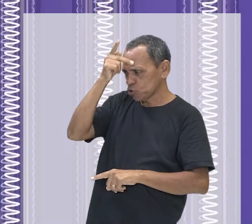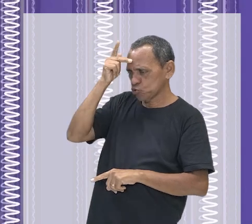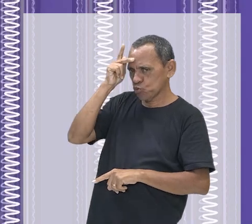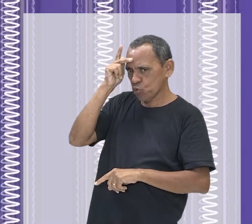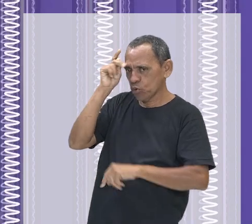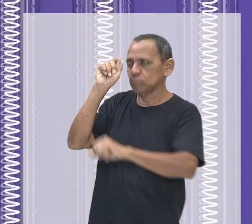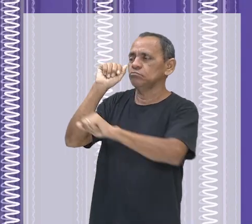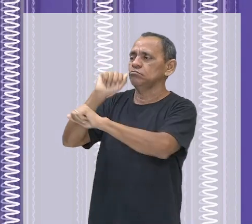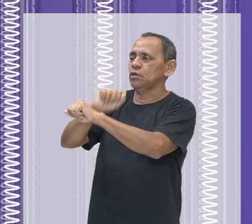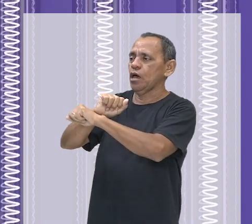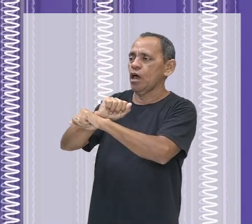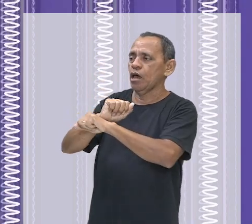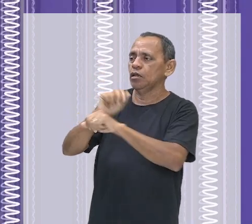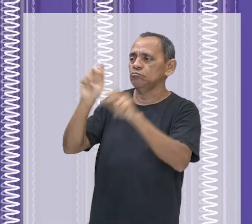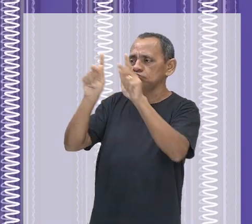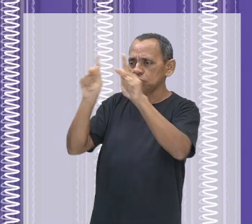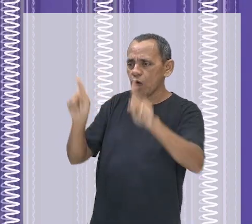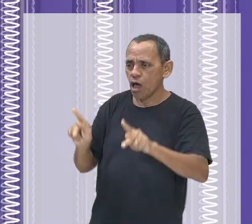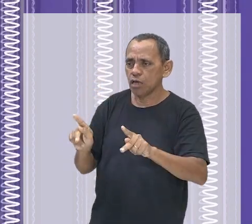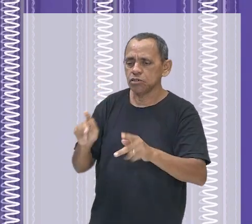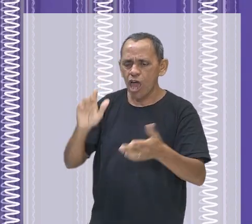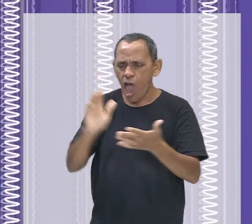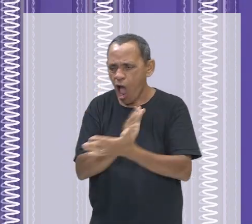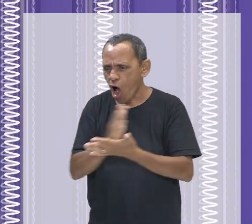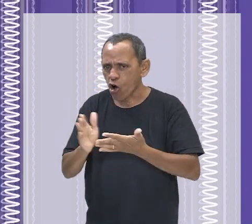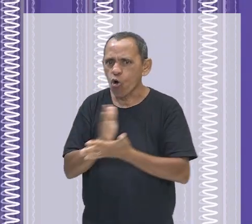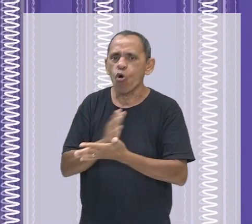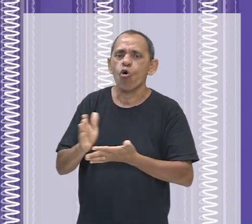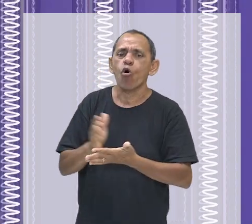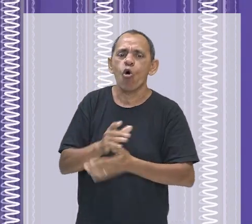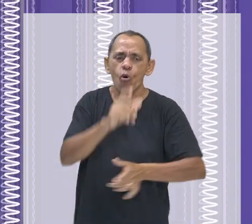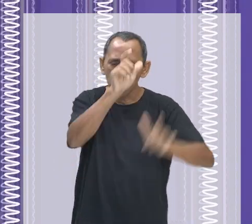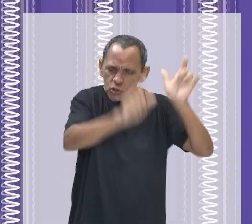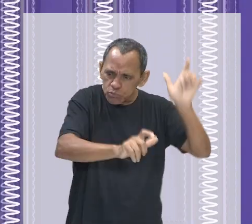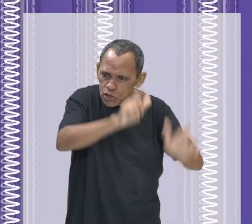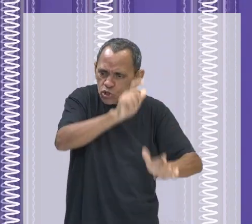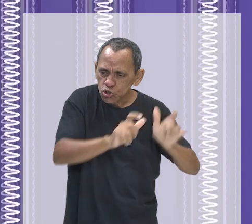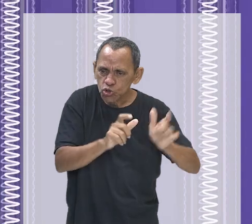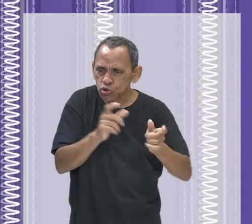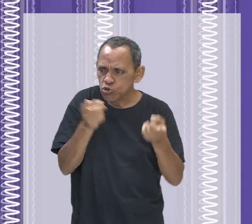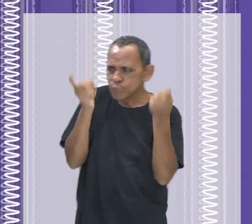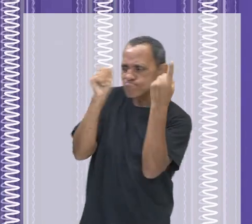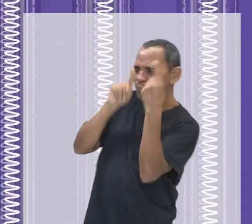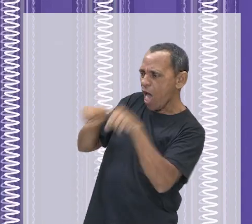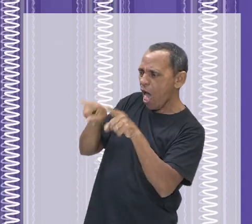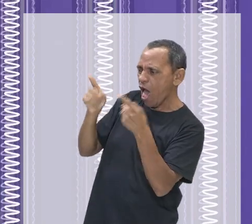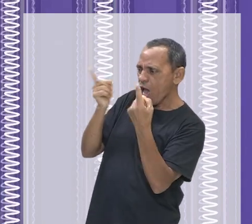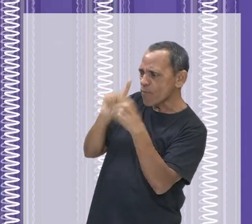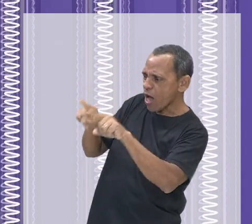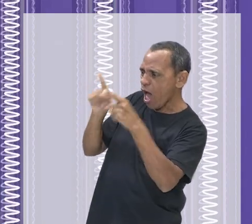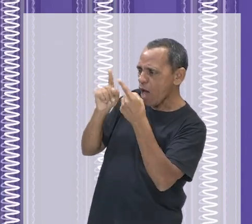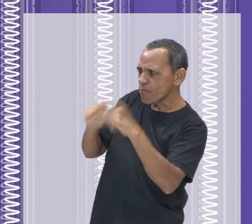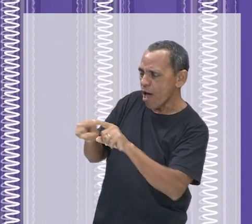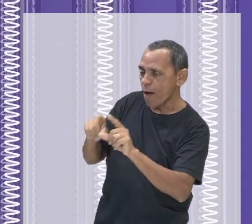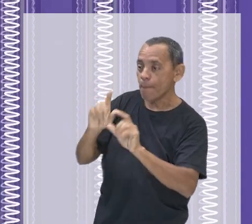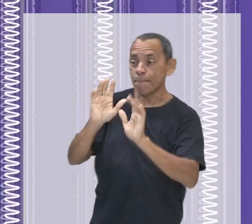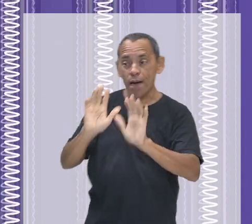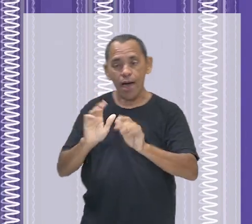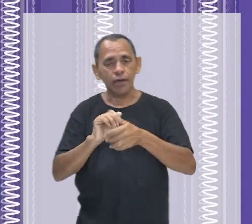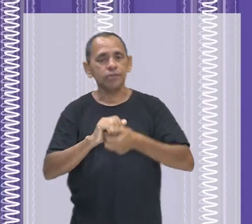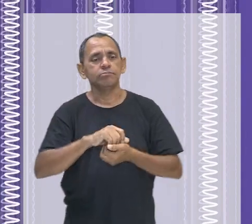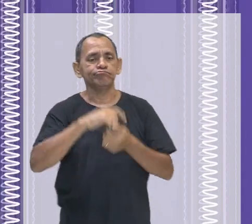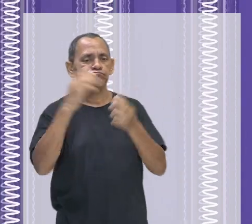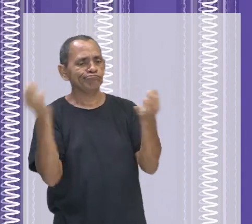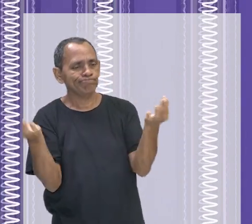podem despejar contra nós. Né? A atitude do Buda tão sábia, né? A pessoa chegou com ódio, chegou